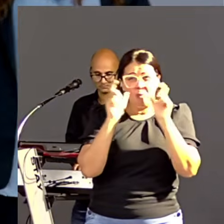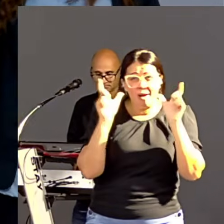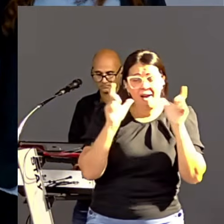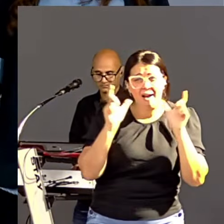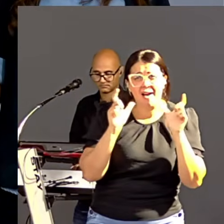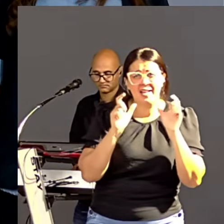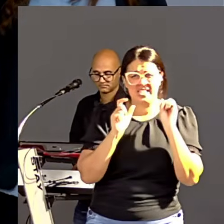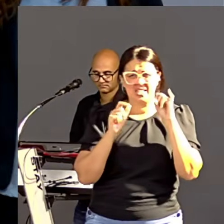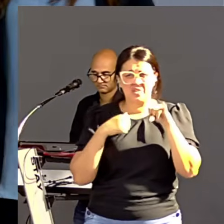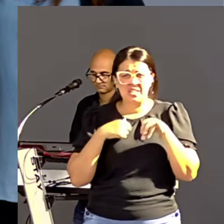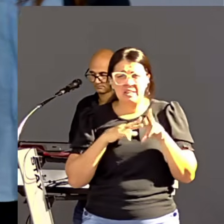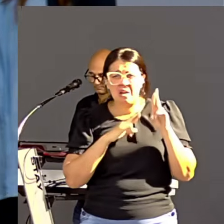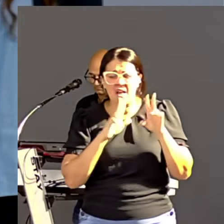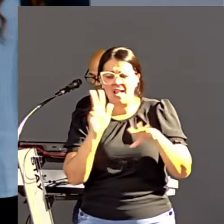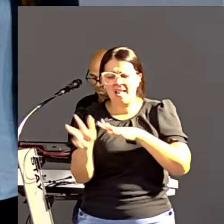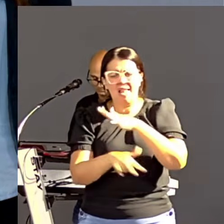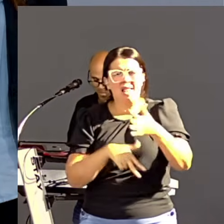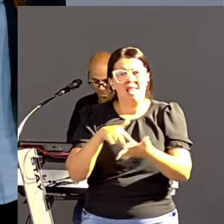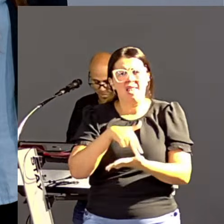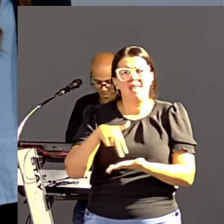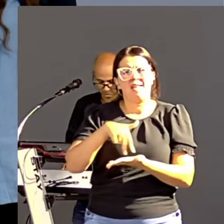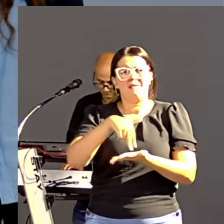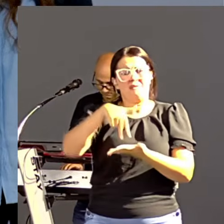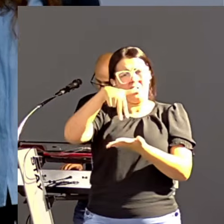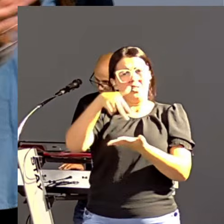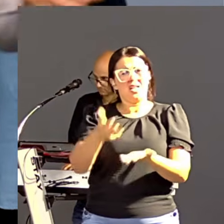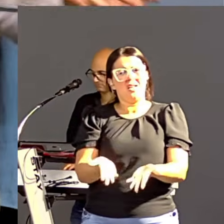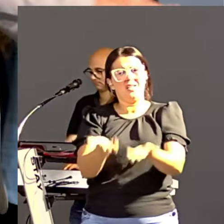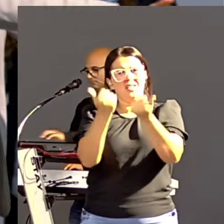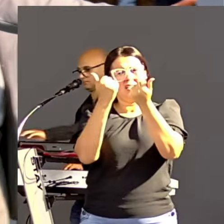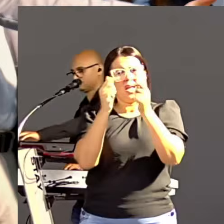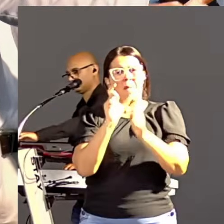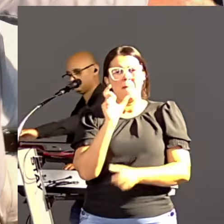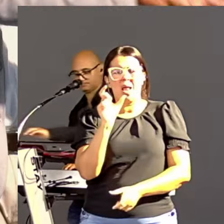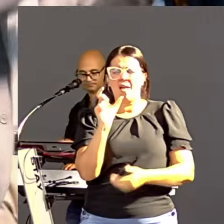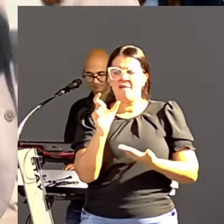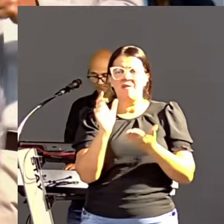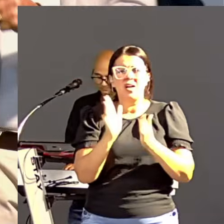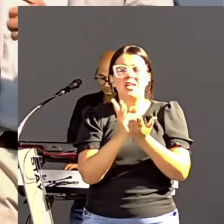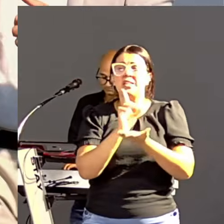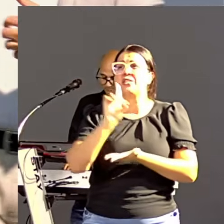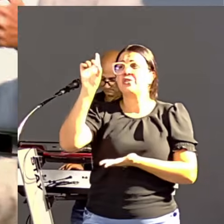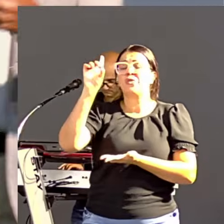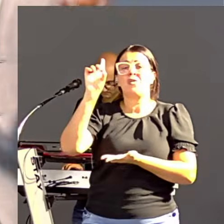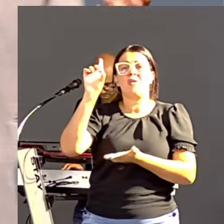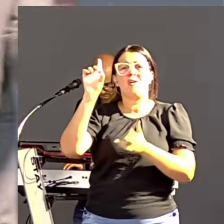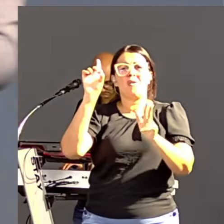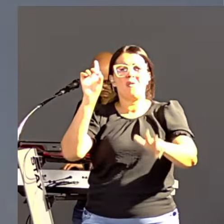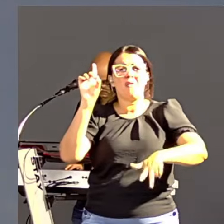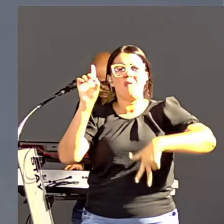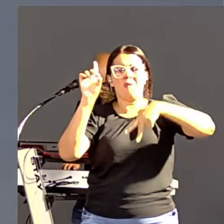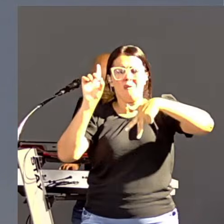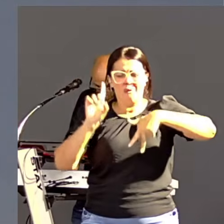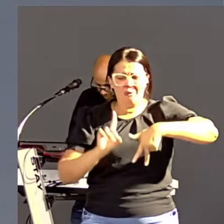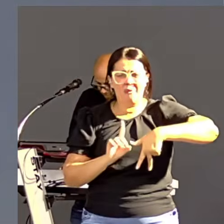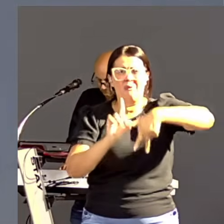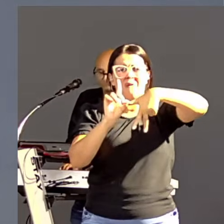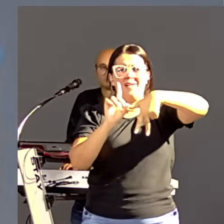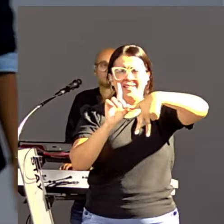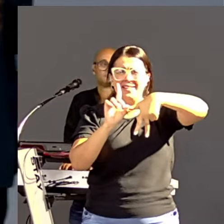levanta-te de entre os mortos. Olha que coisa, né? A palavra diz que o Senhor nos levanta no lugar onde está todo mundo até